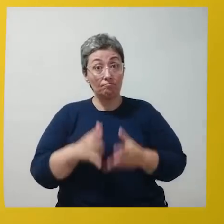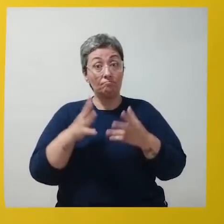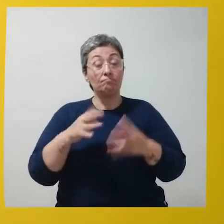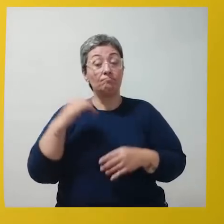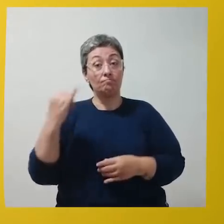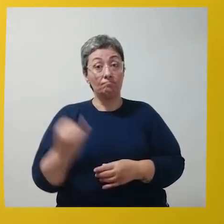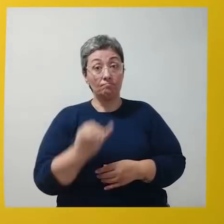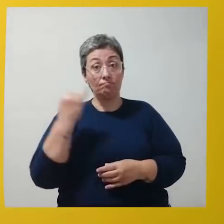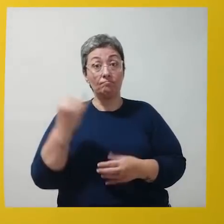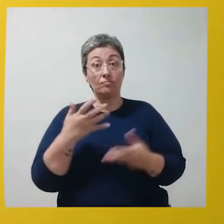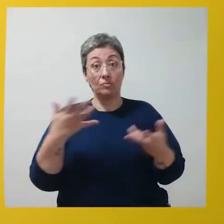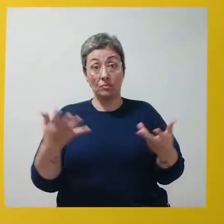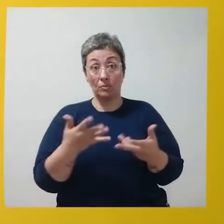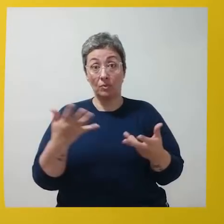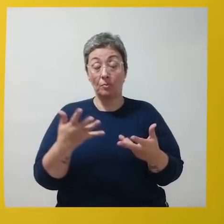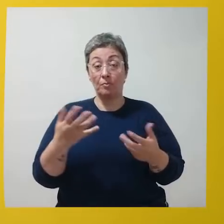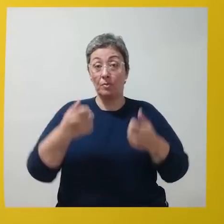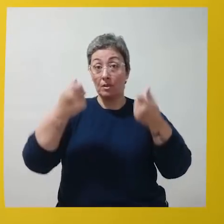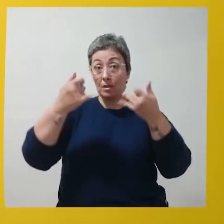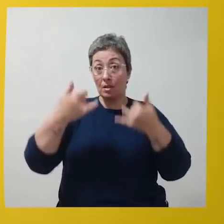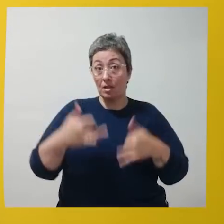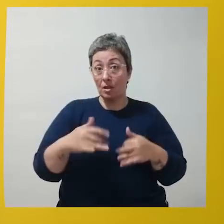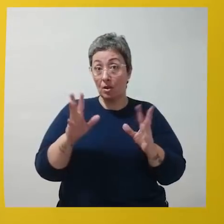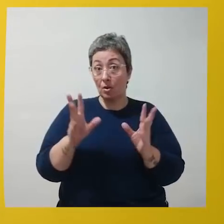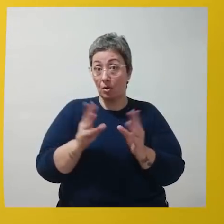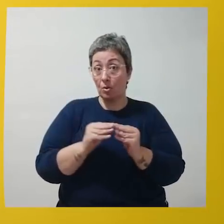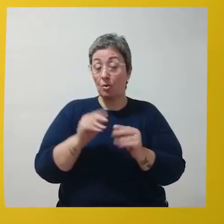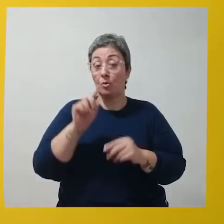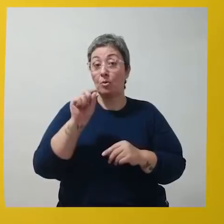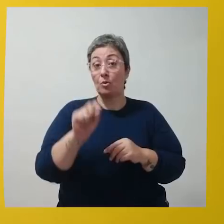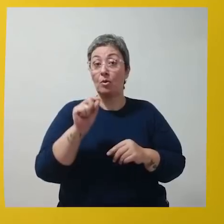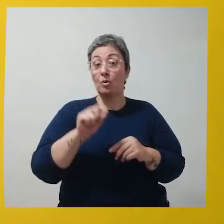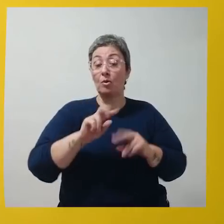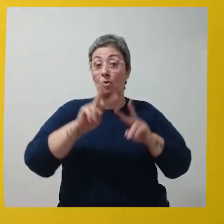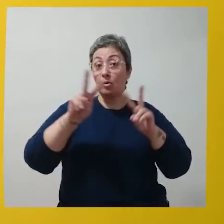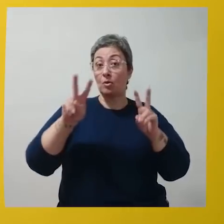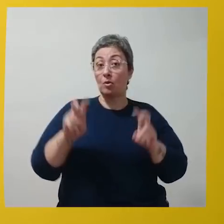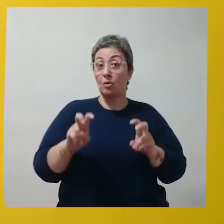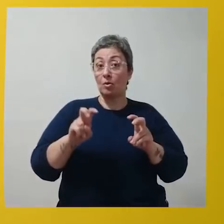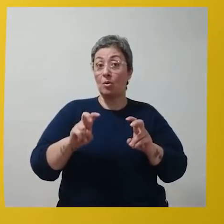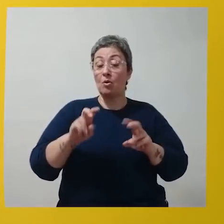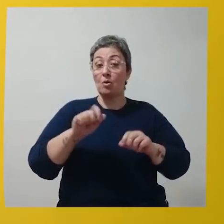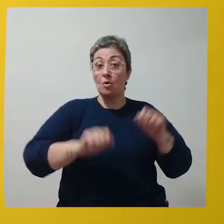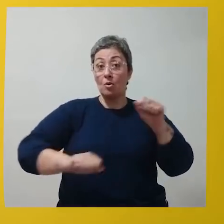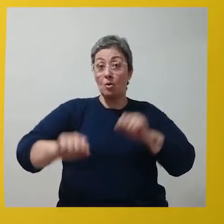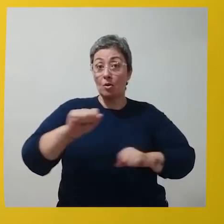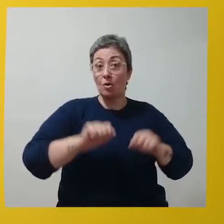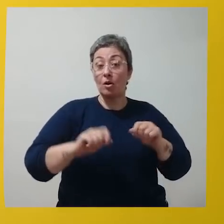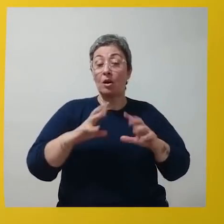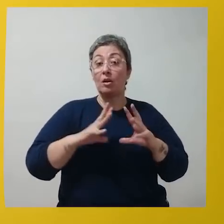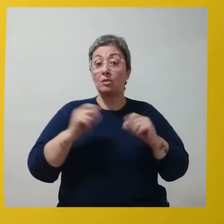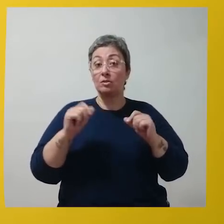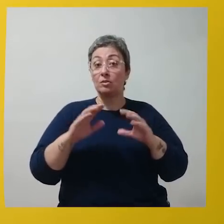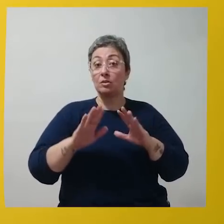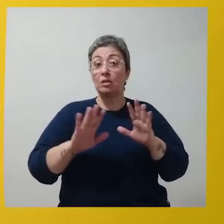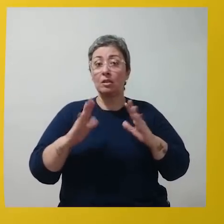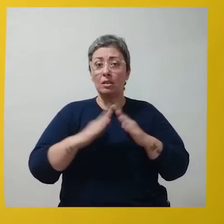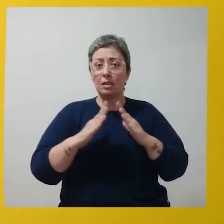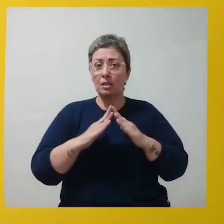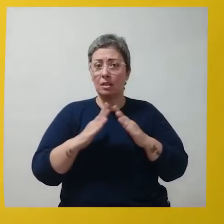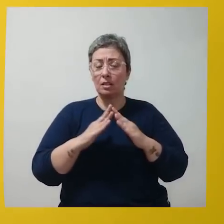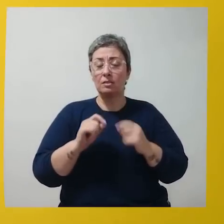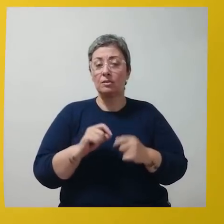importante. Hoje eu quero falar um pouco com você a respeito das atividades domésticas. O que são as atividades